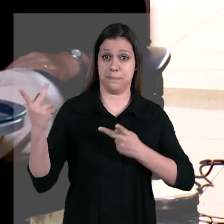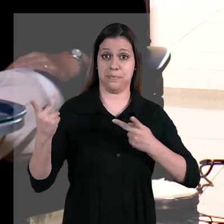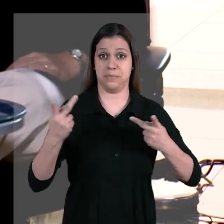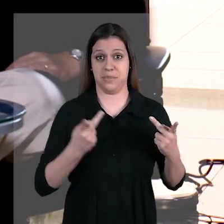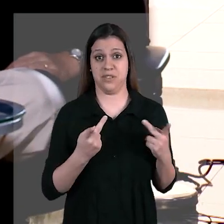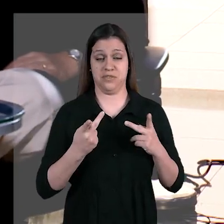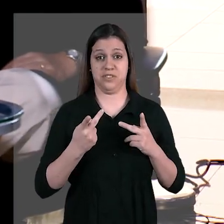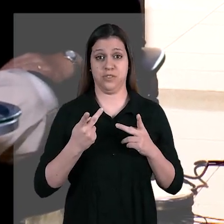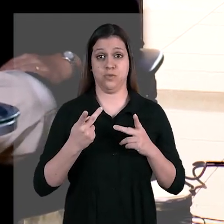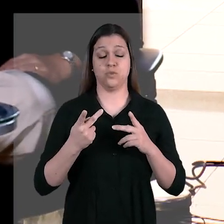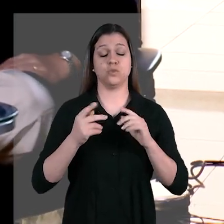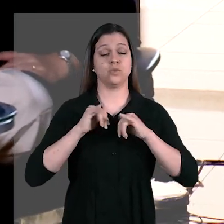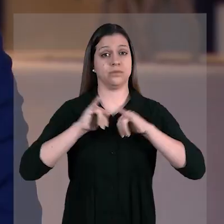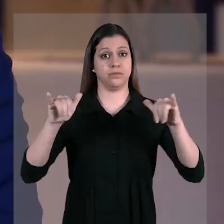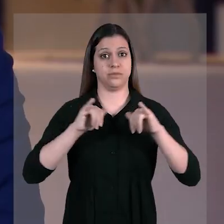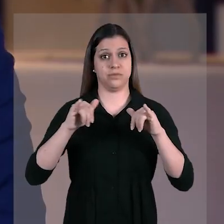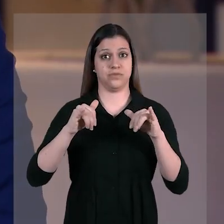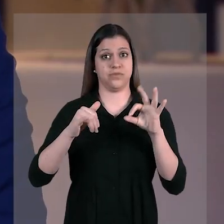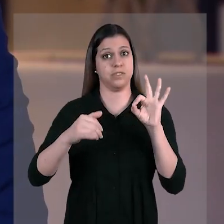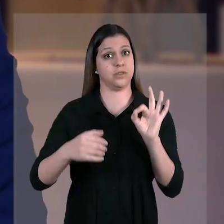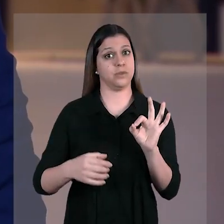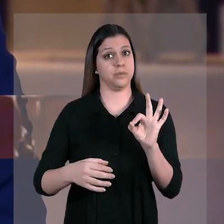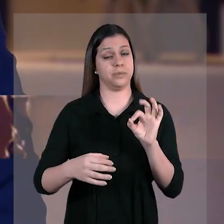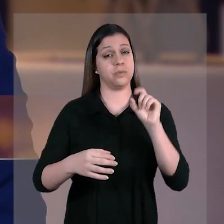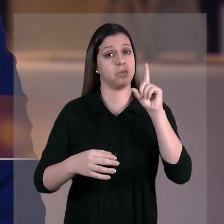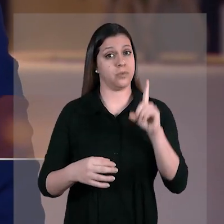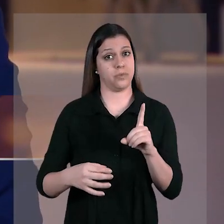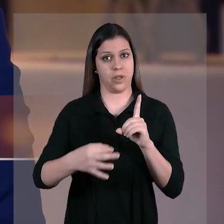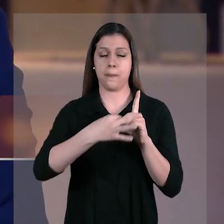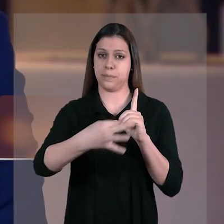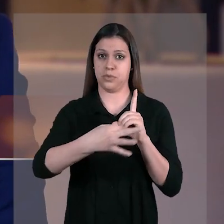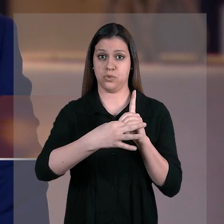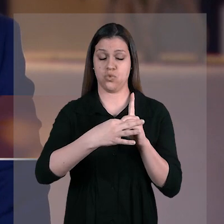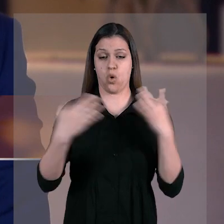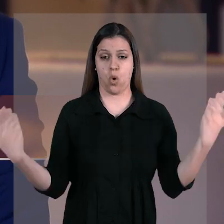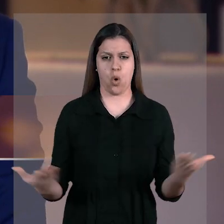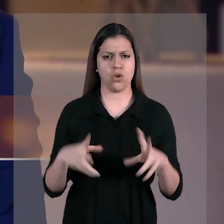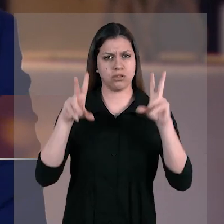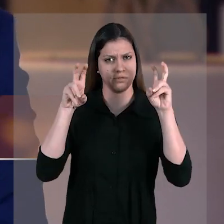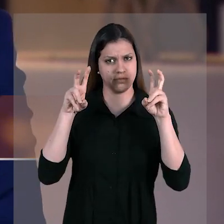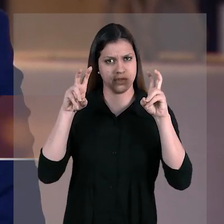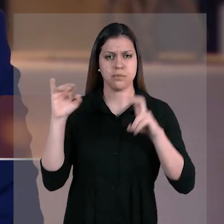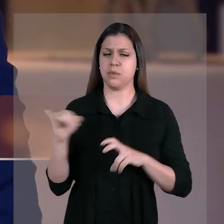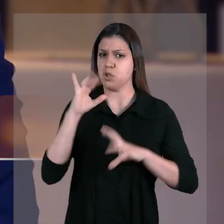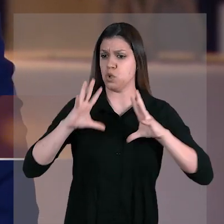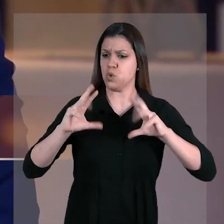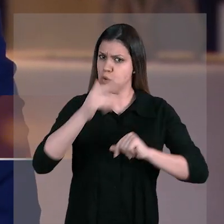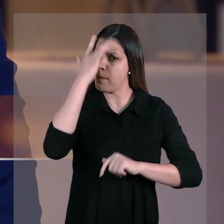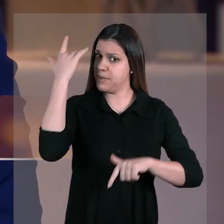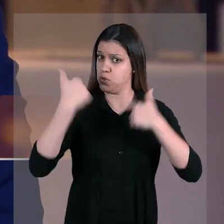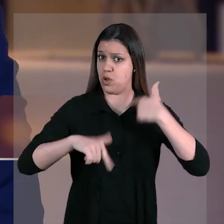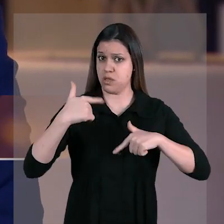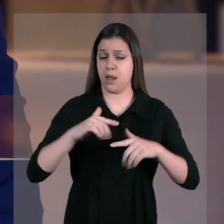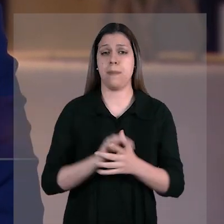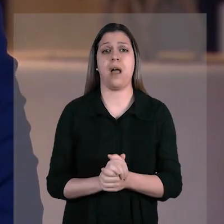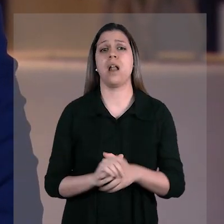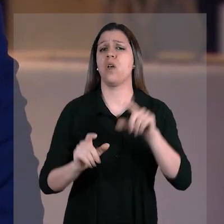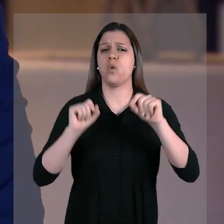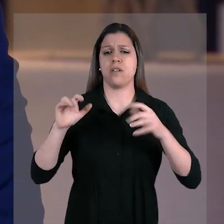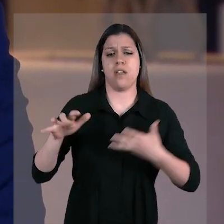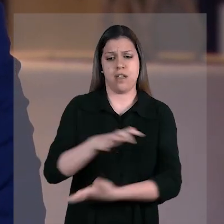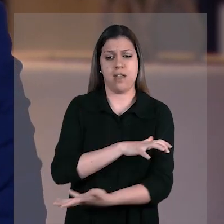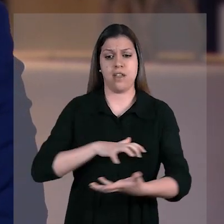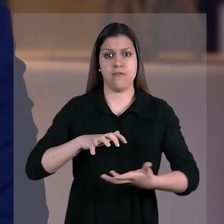Seja bem-vindo a mais um Ponto de Vista. O tema de hoje é de extrema atualidade e importância a todo o trabalhador brasileiro. Estamos falando, é